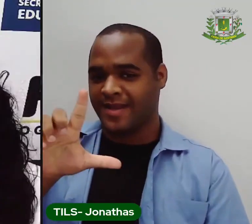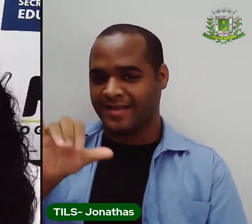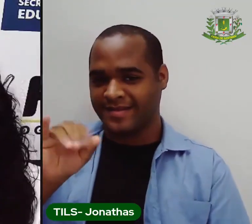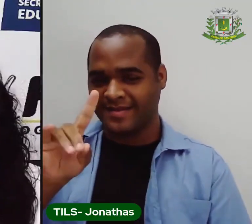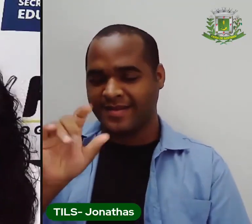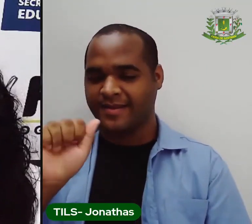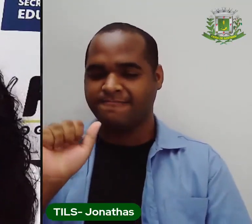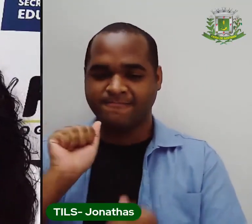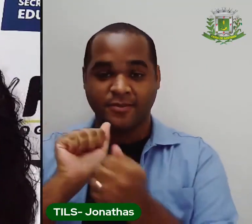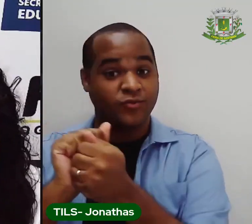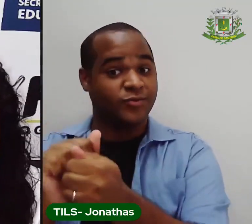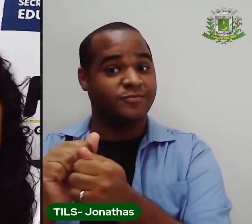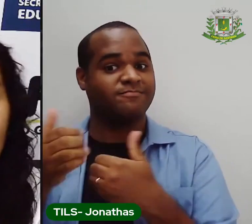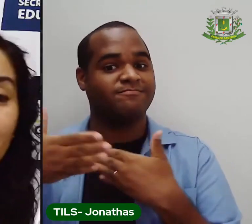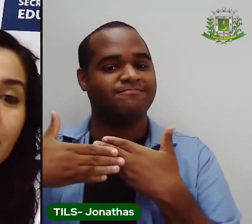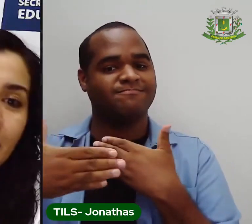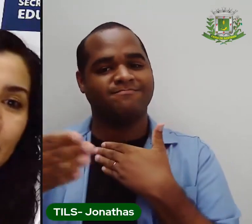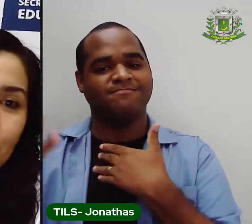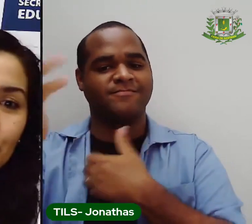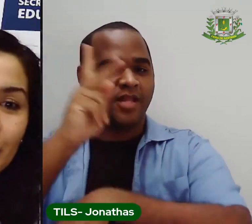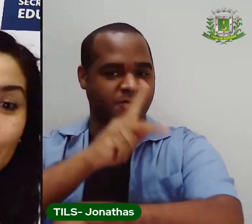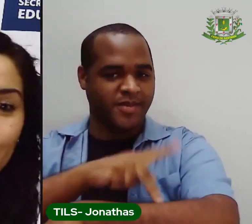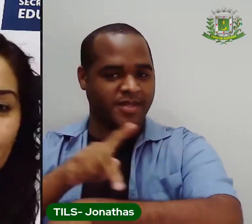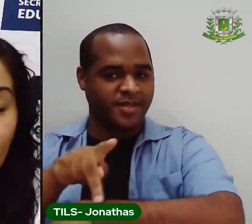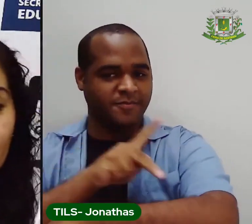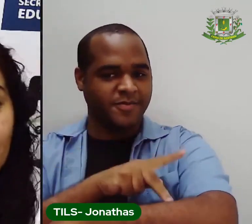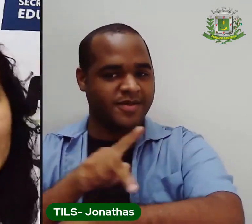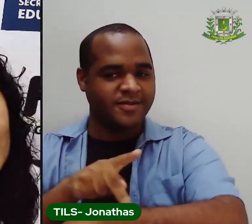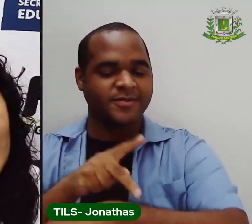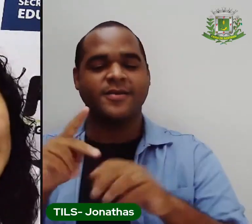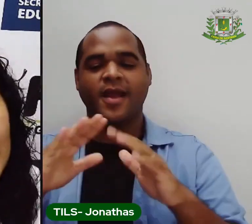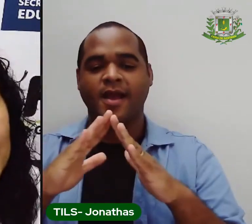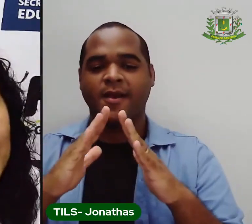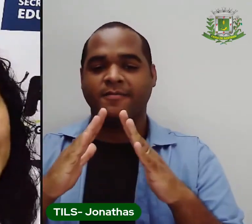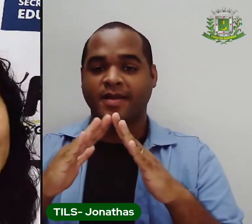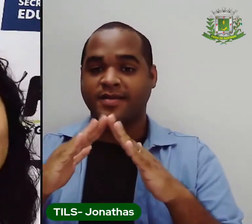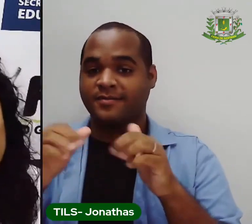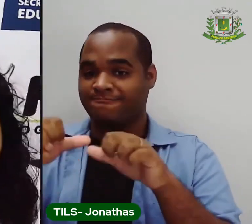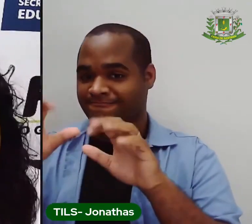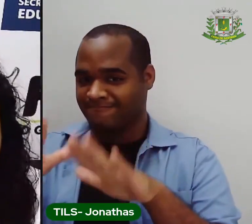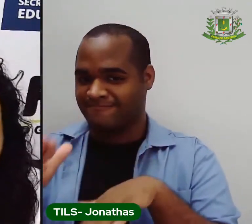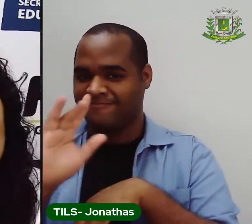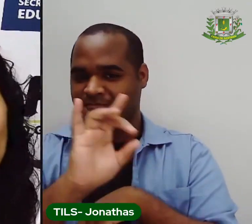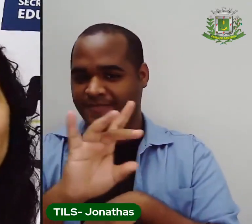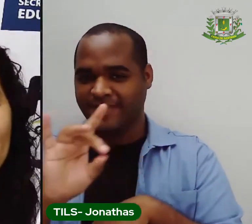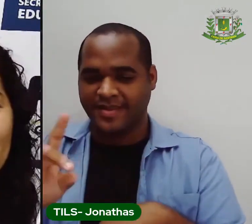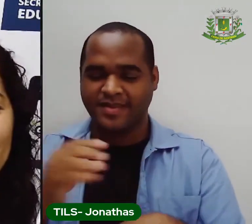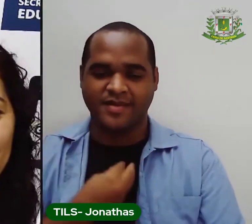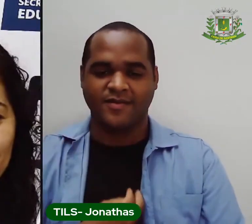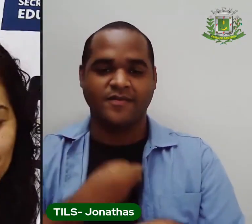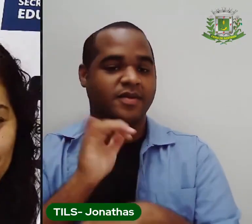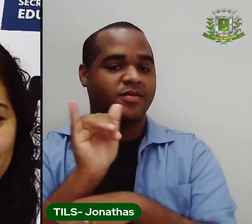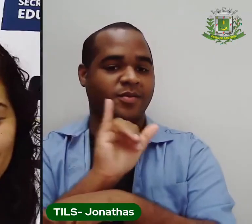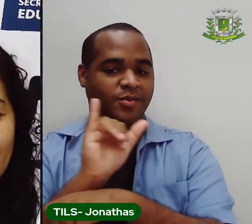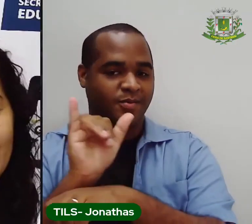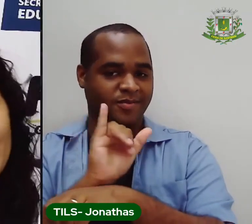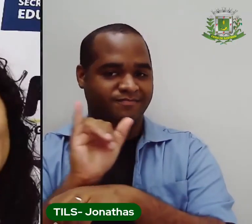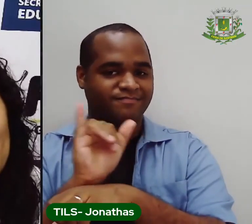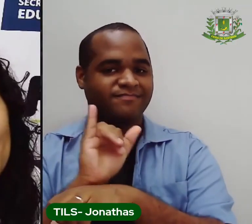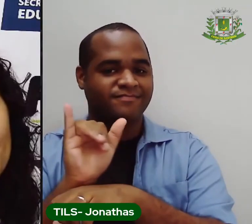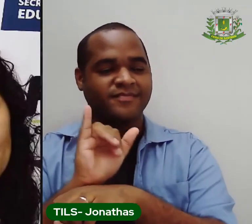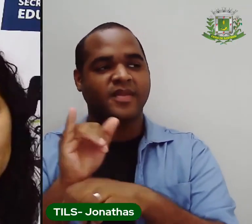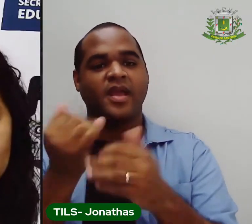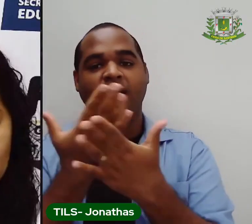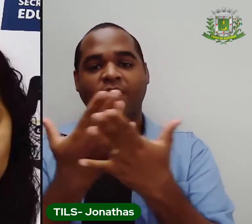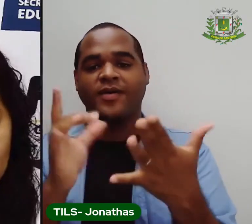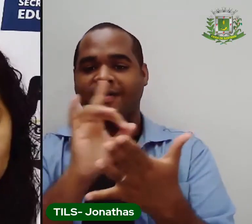está acompanhando vocês nesse modelo de aula não presencial aqui pelo canal do YouTube.